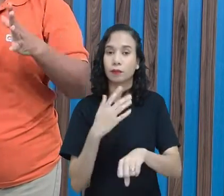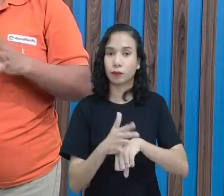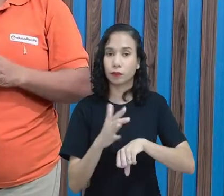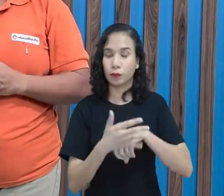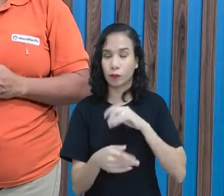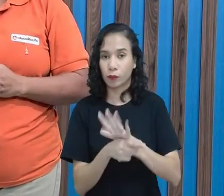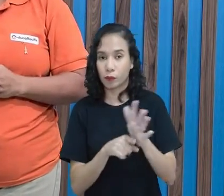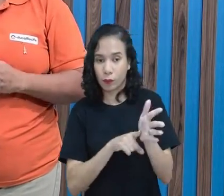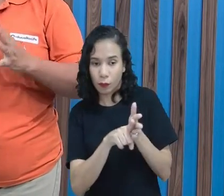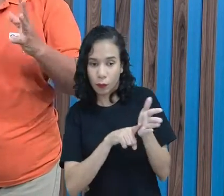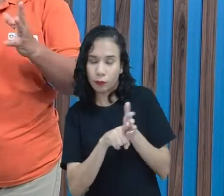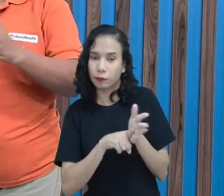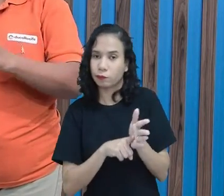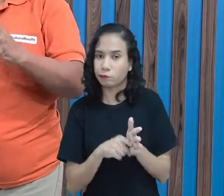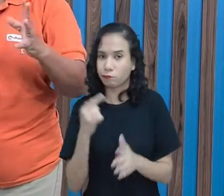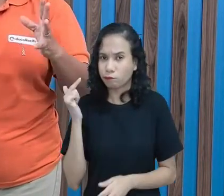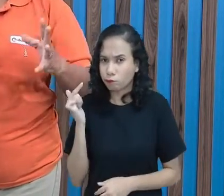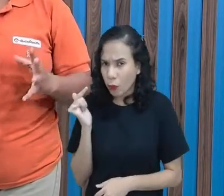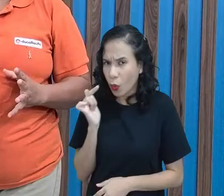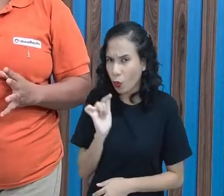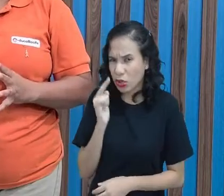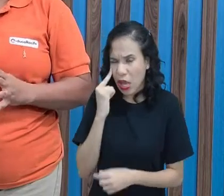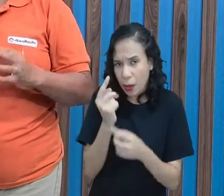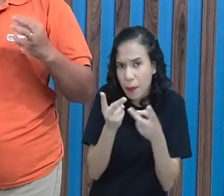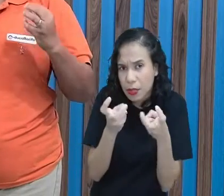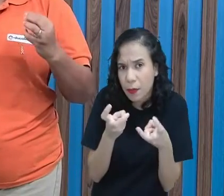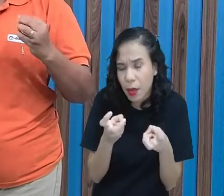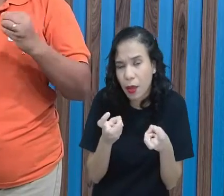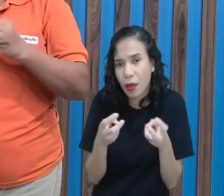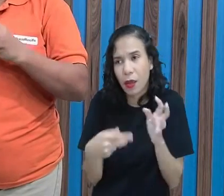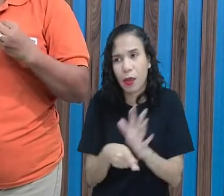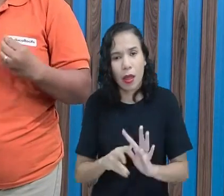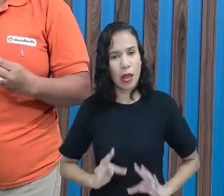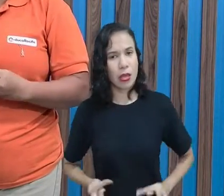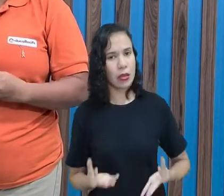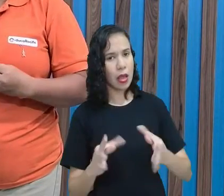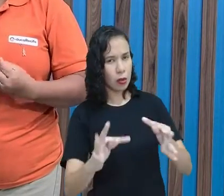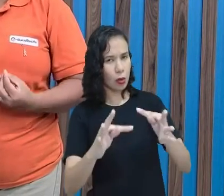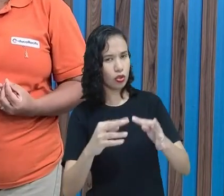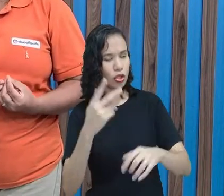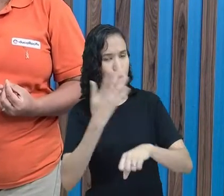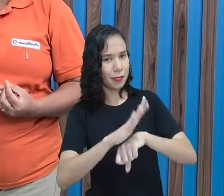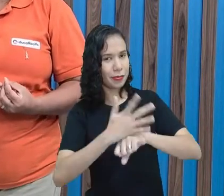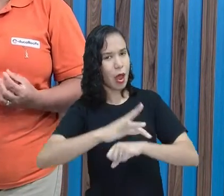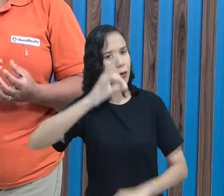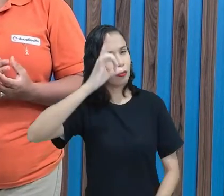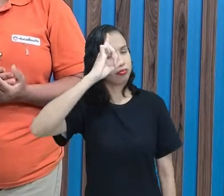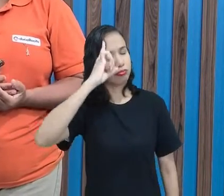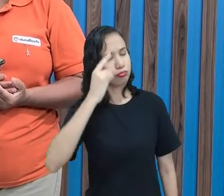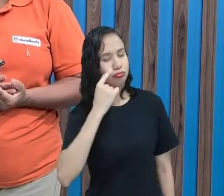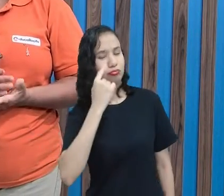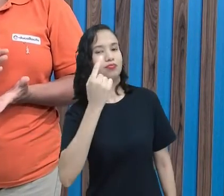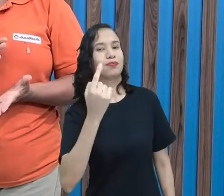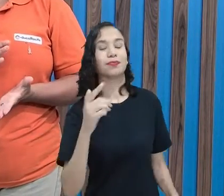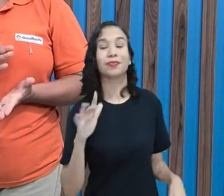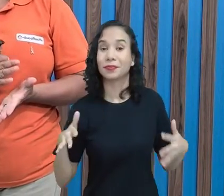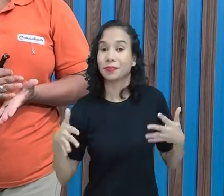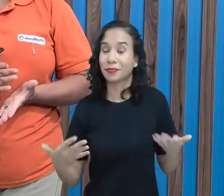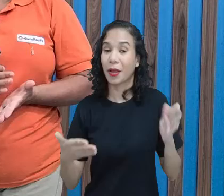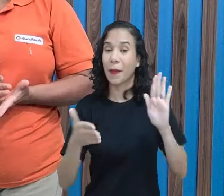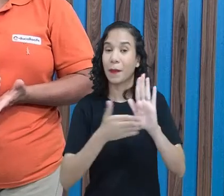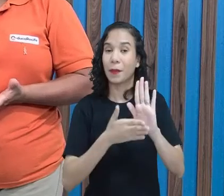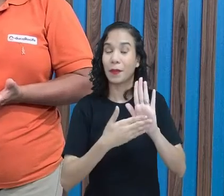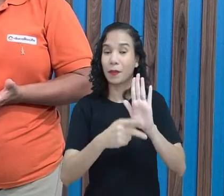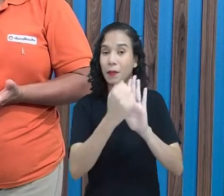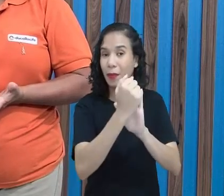lhe examinar, será que você consegue perceber essa tecnologia no seu cotidiano? Então, a proposta